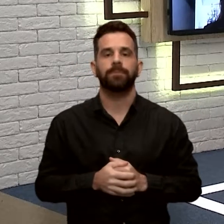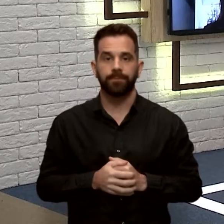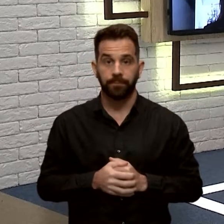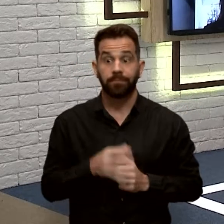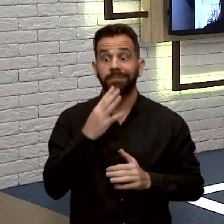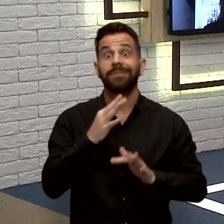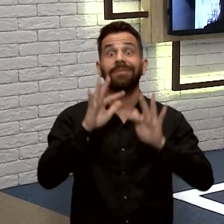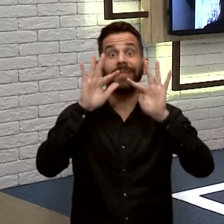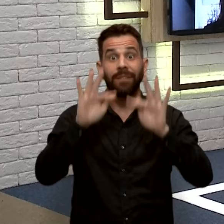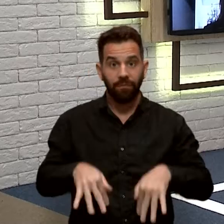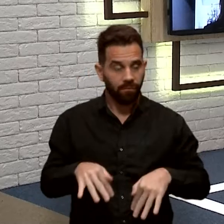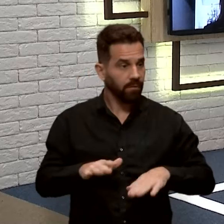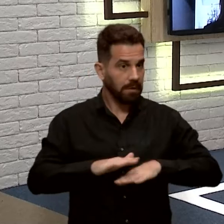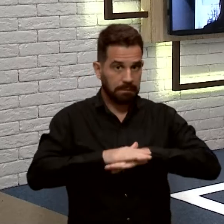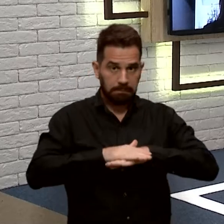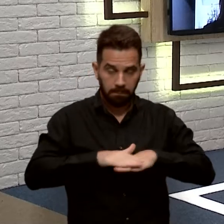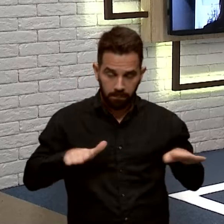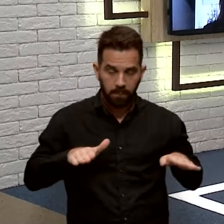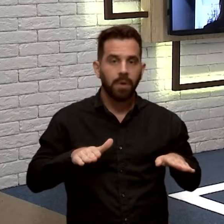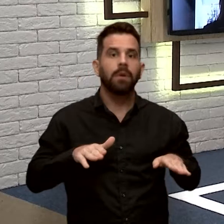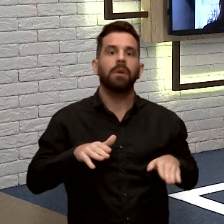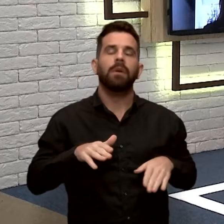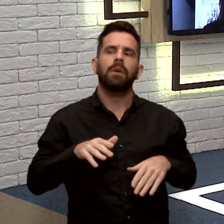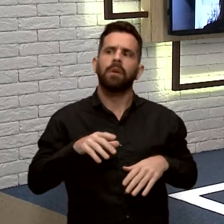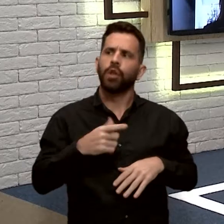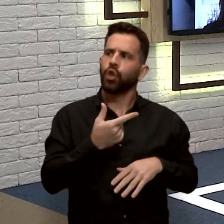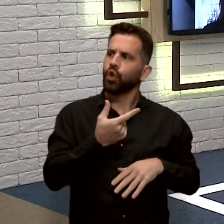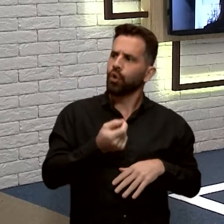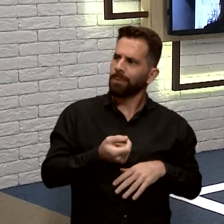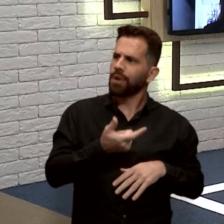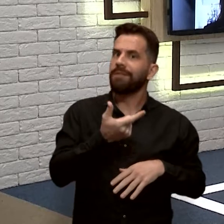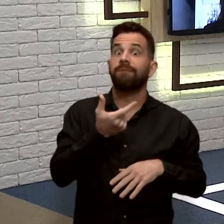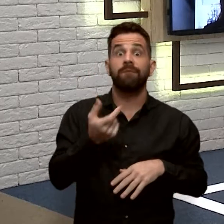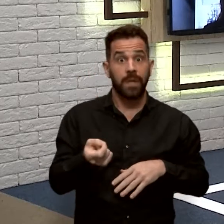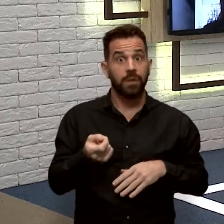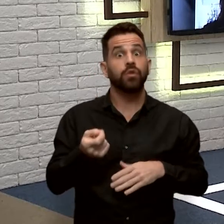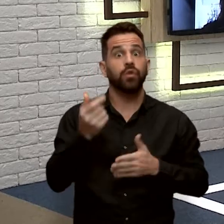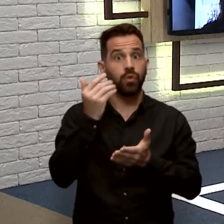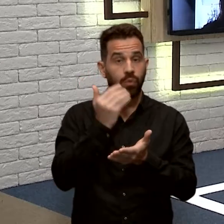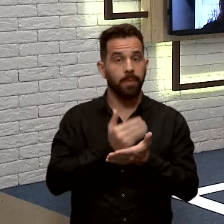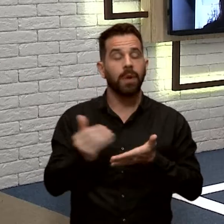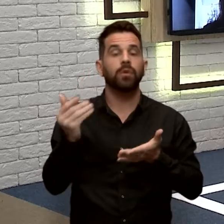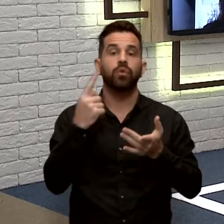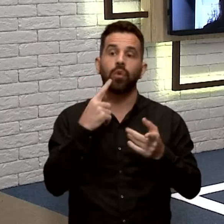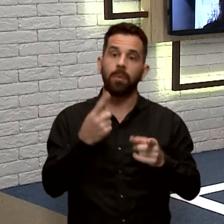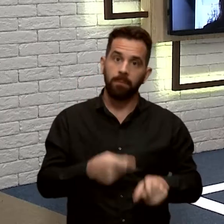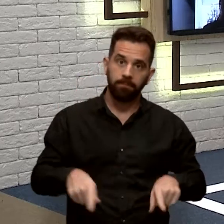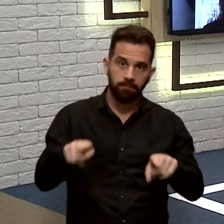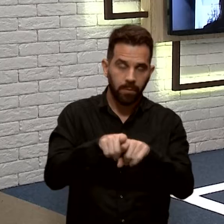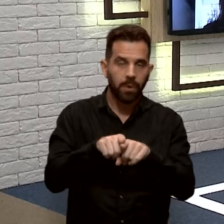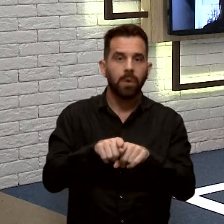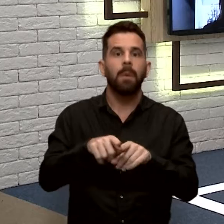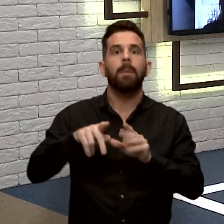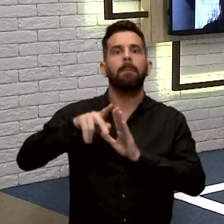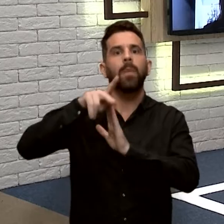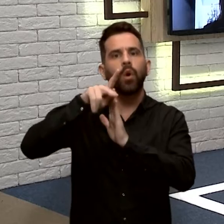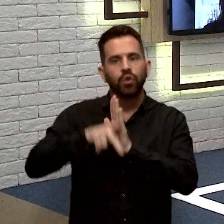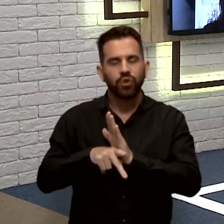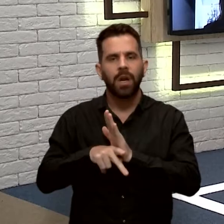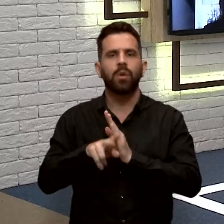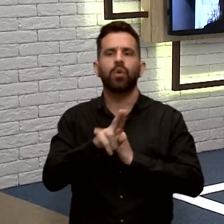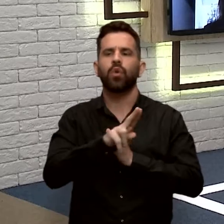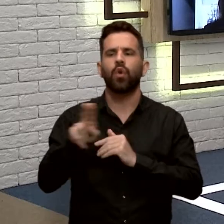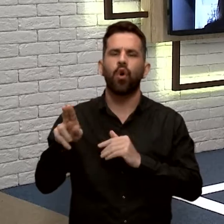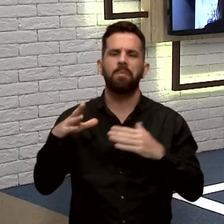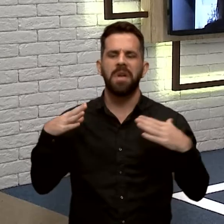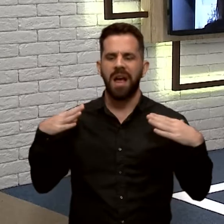nós conseguimos, a partir de 2020 também, uma parceria com o projeto Anjos da Guarda, do Juizado